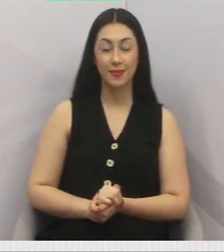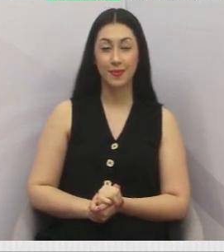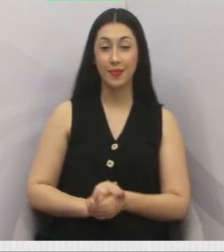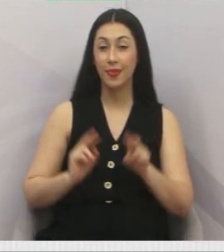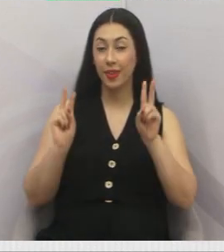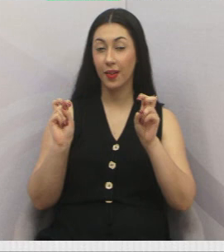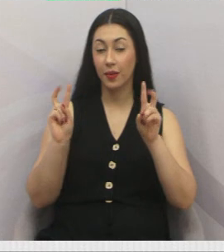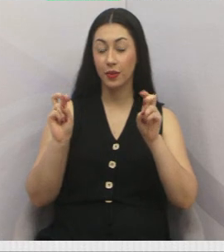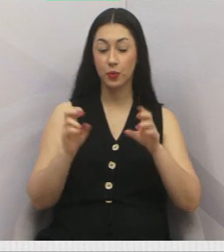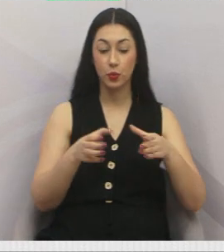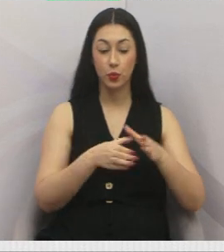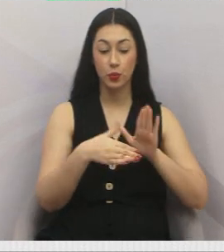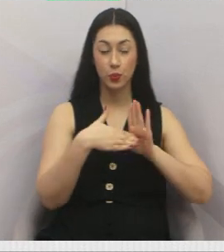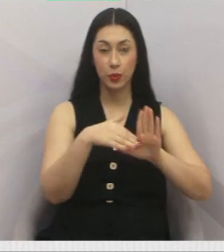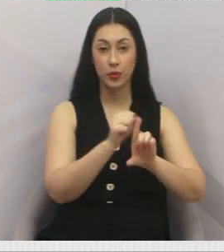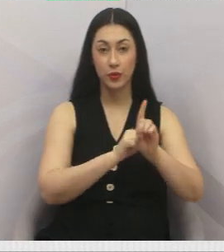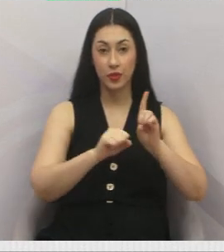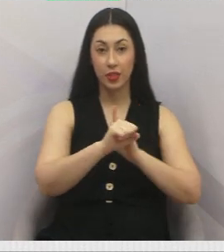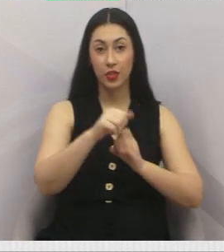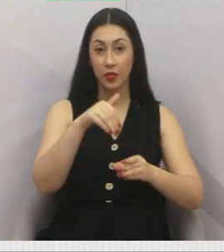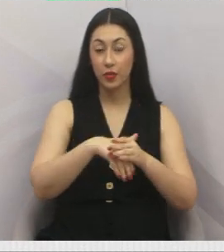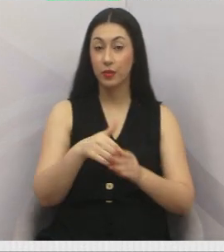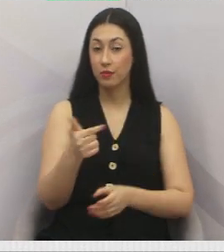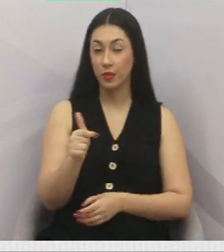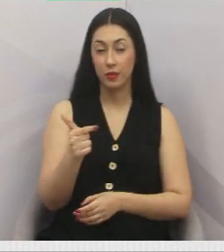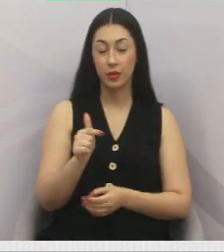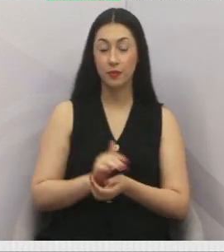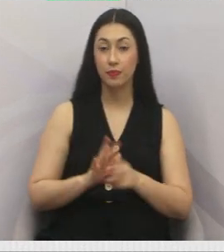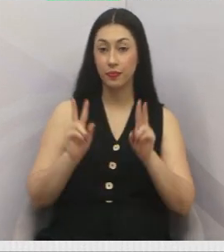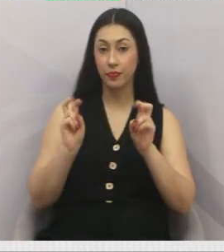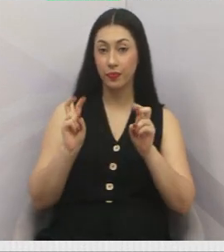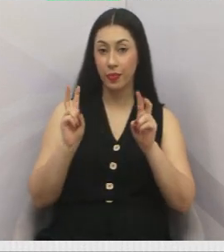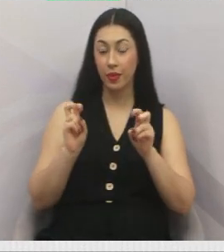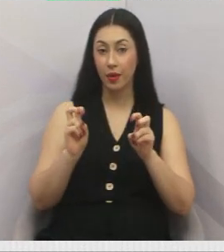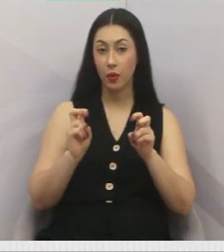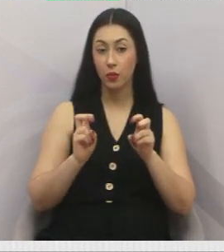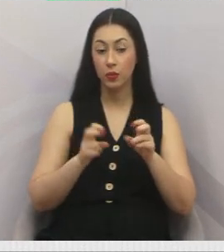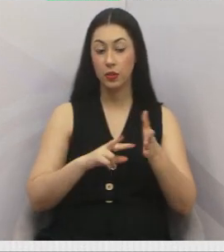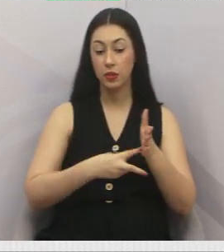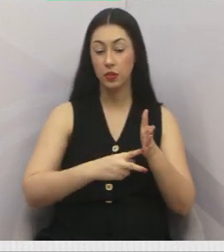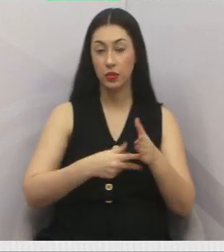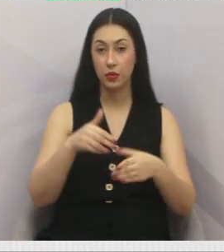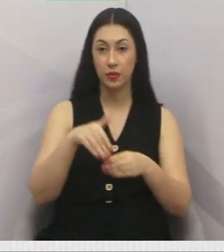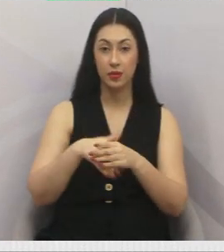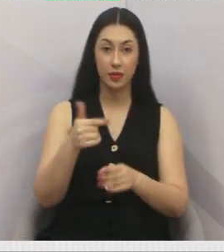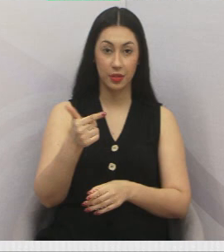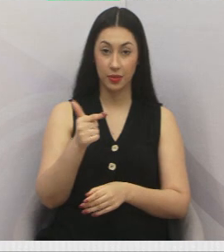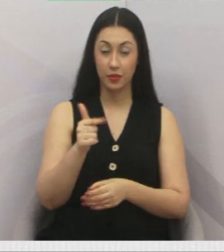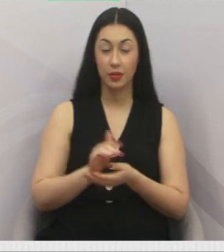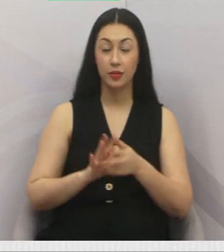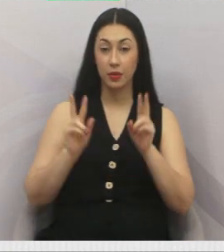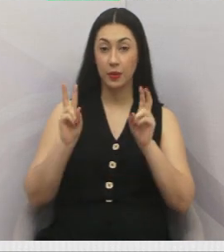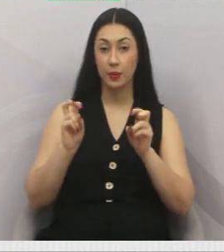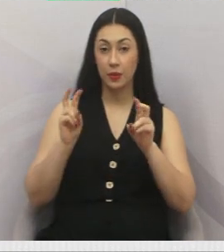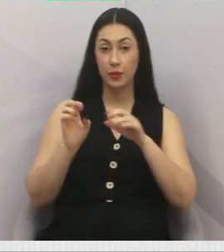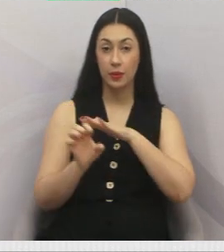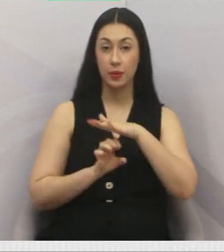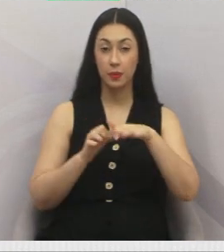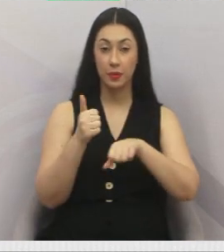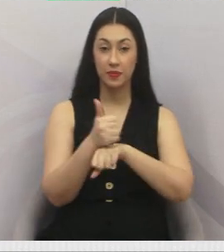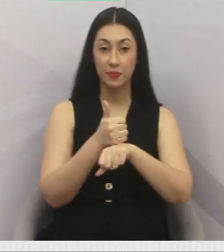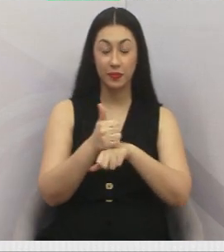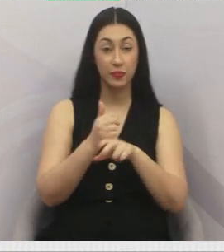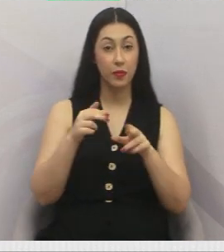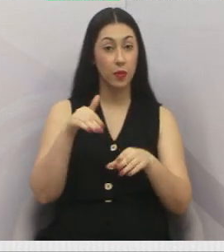Segmento movimentos populares, voto em branco. Segmento entidade classe sindical, voto em branco. Segmento empresas e ou